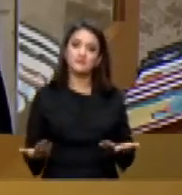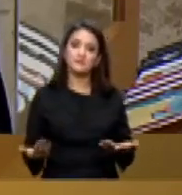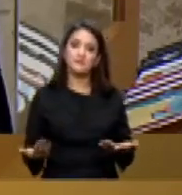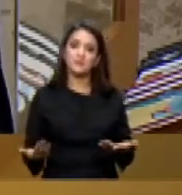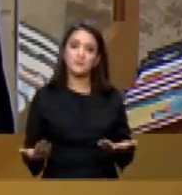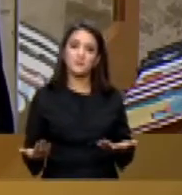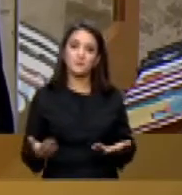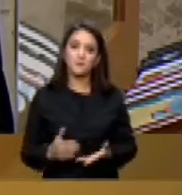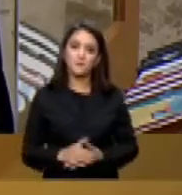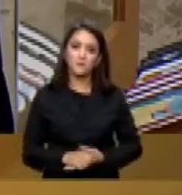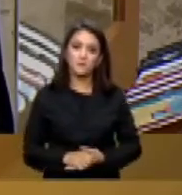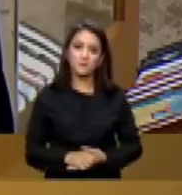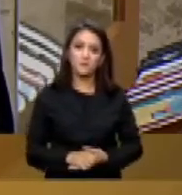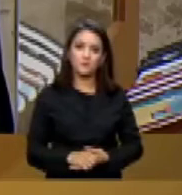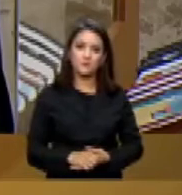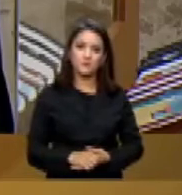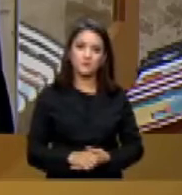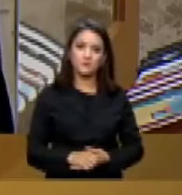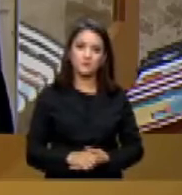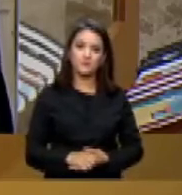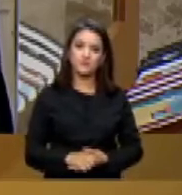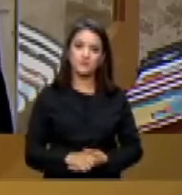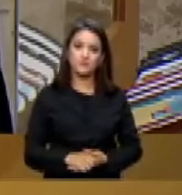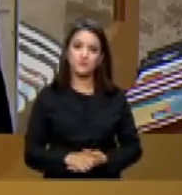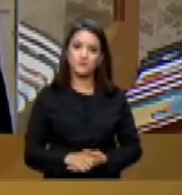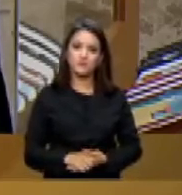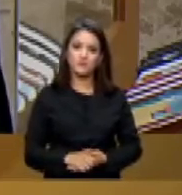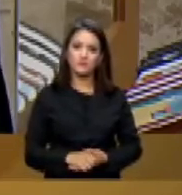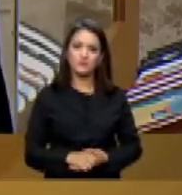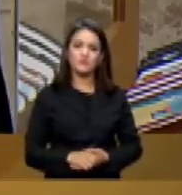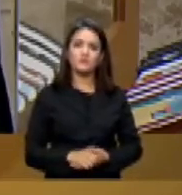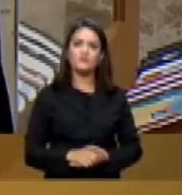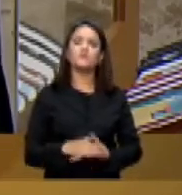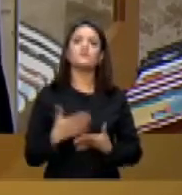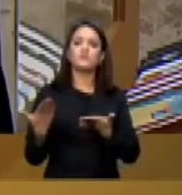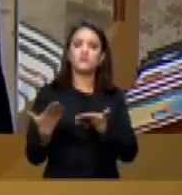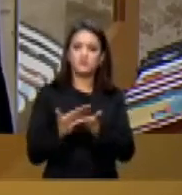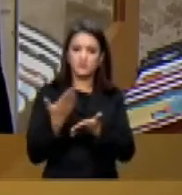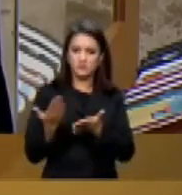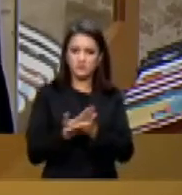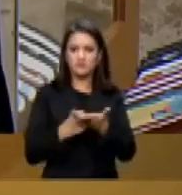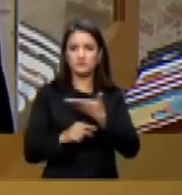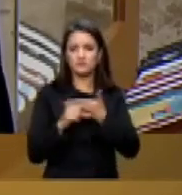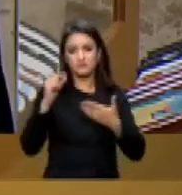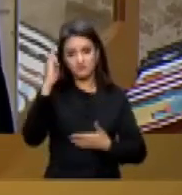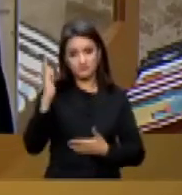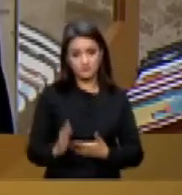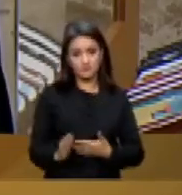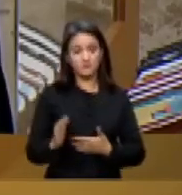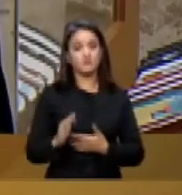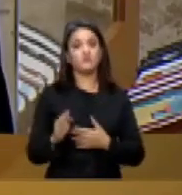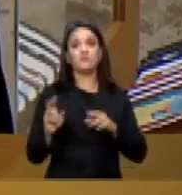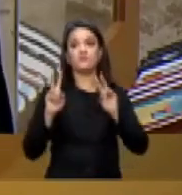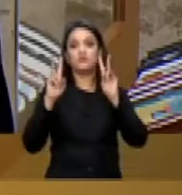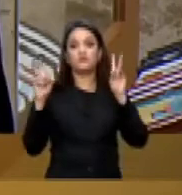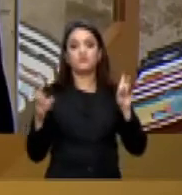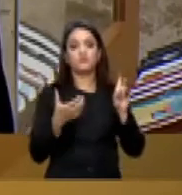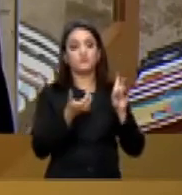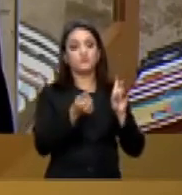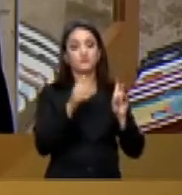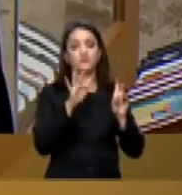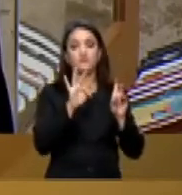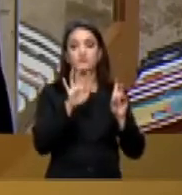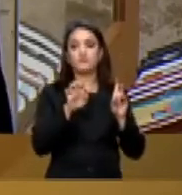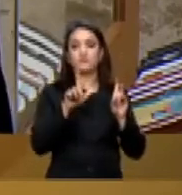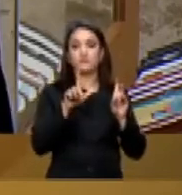já clássicas de autor brasileiro, intitulada A Felicidade, a